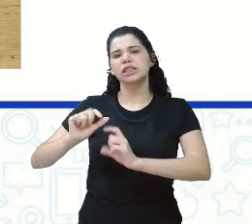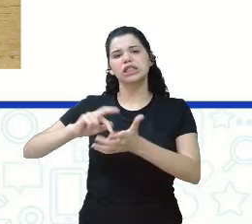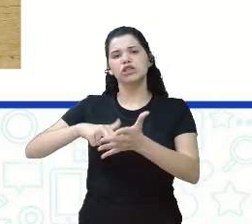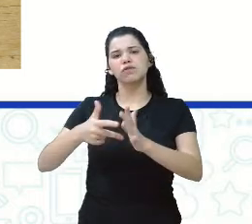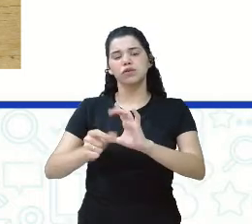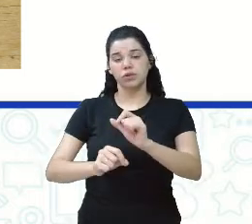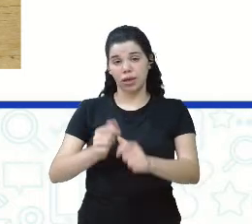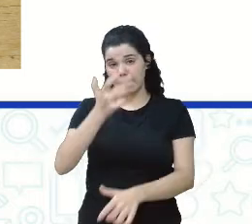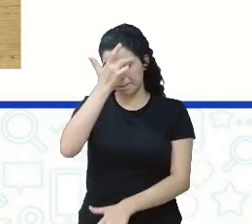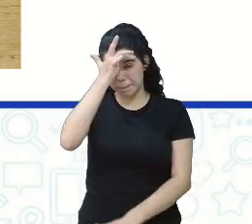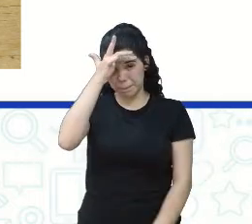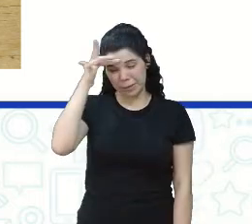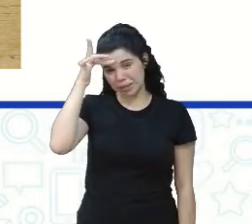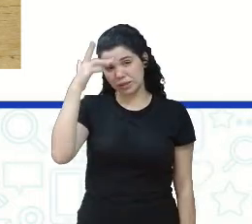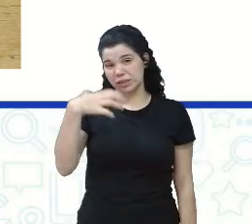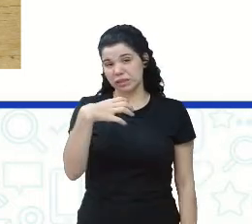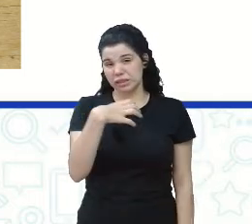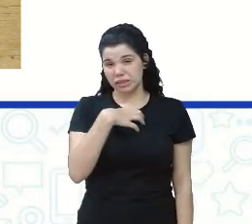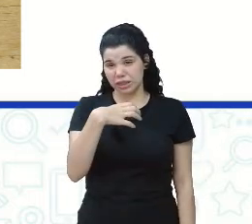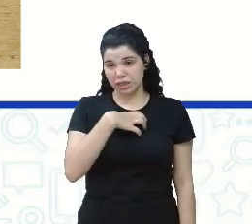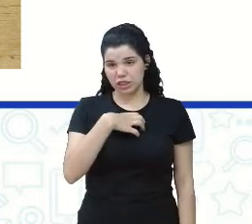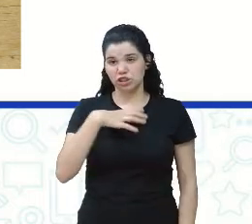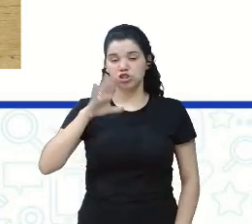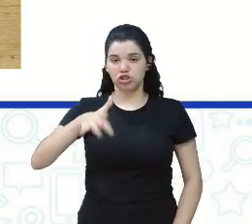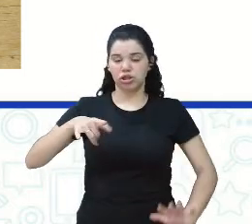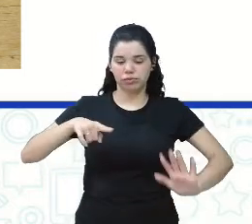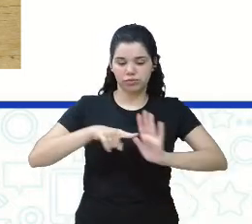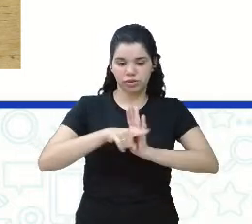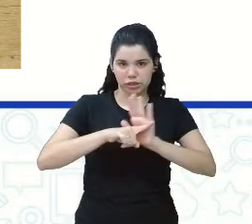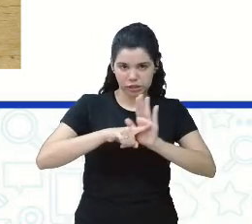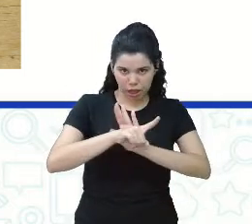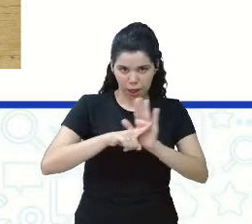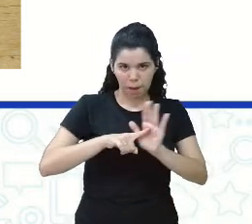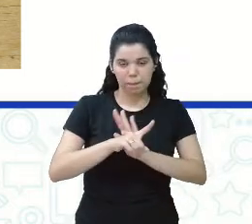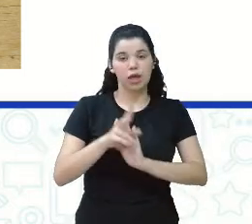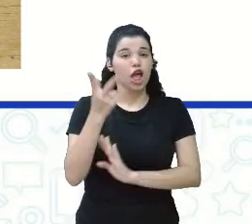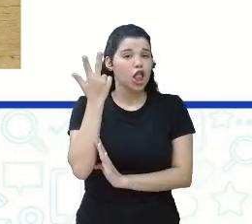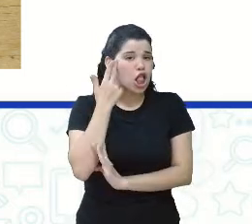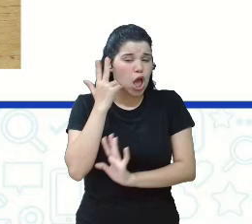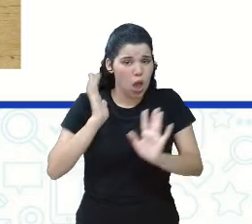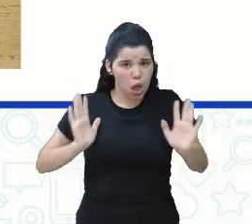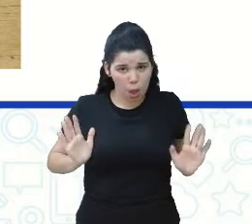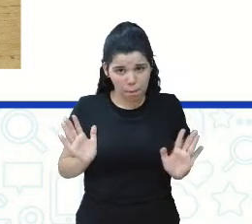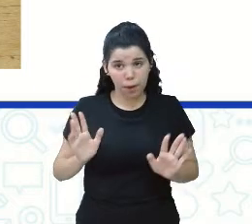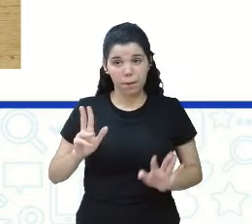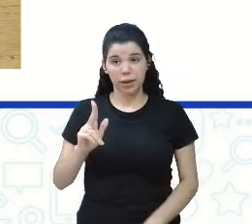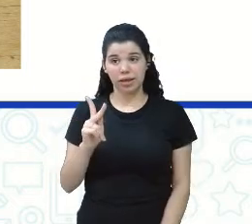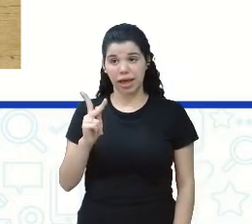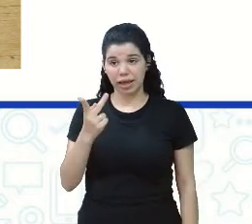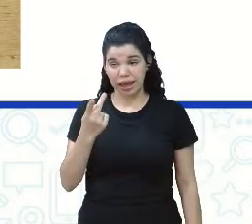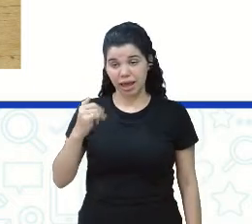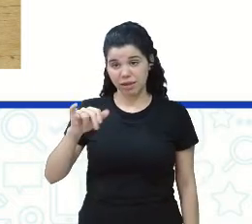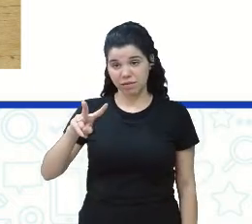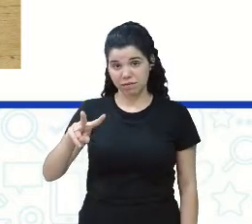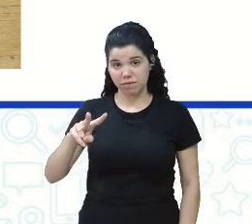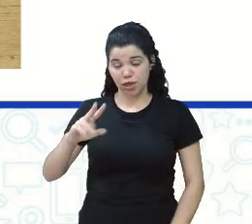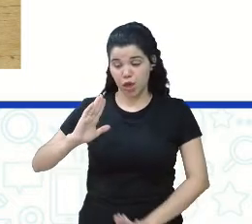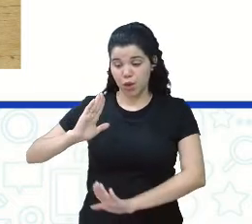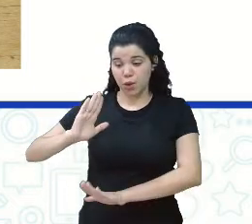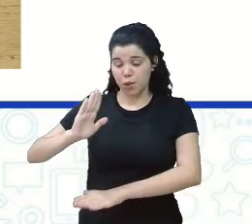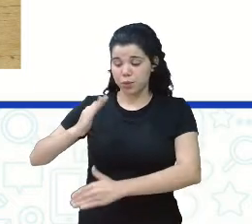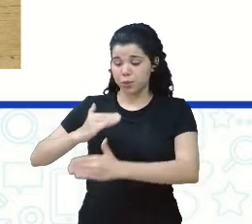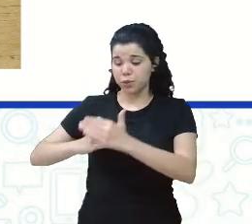paciente geralmente apresenta o exame físico normal e o HIV reproduz-se em níveis